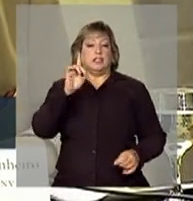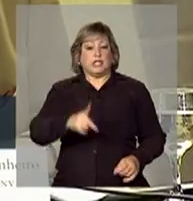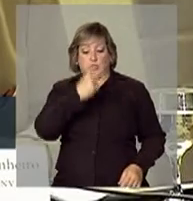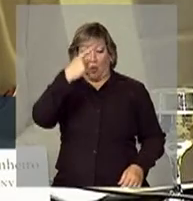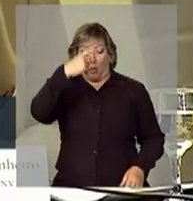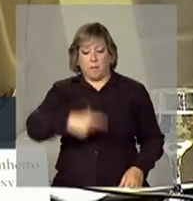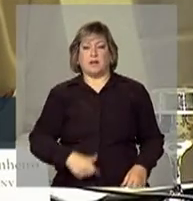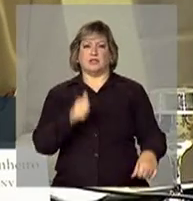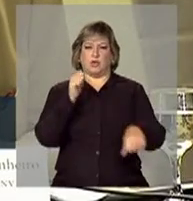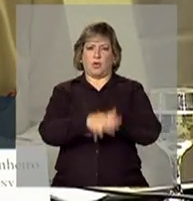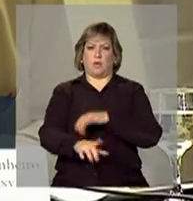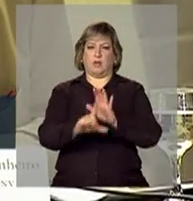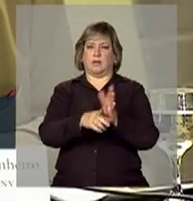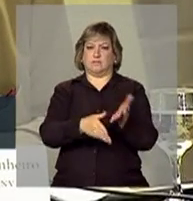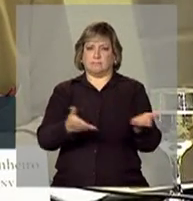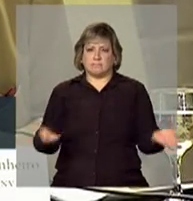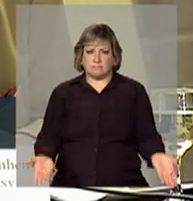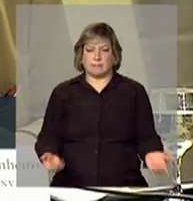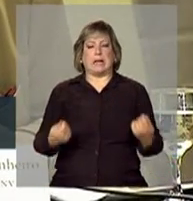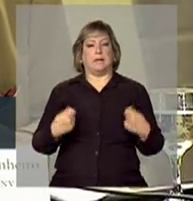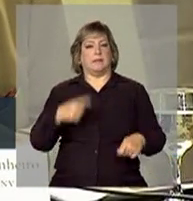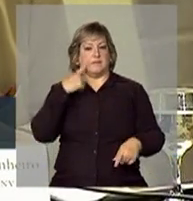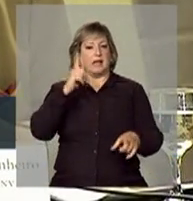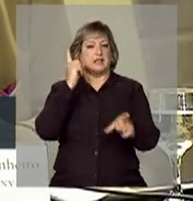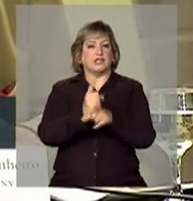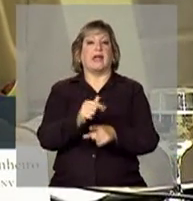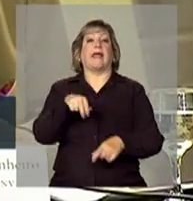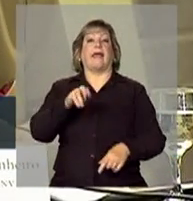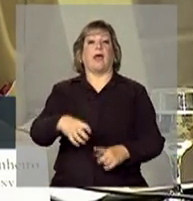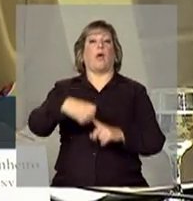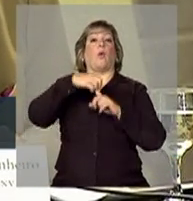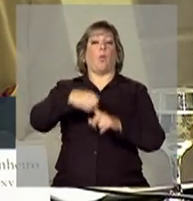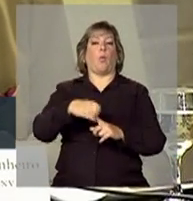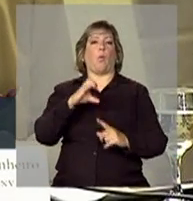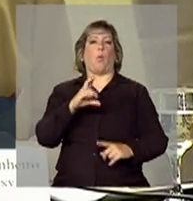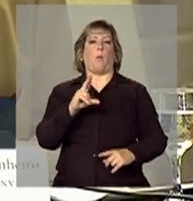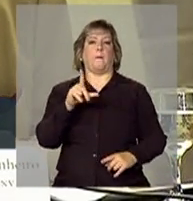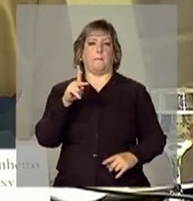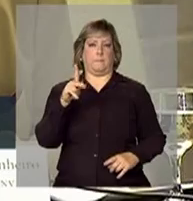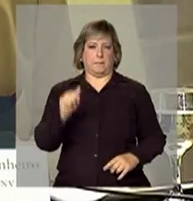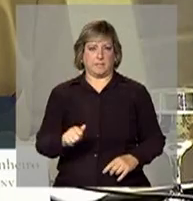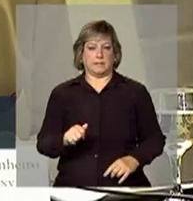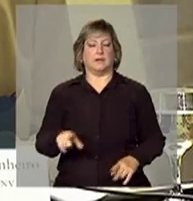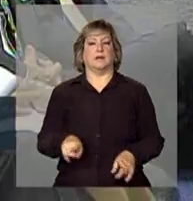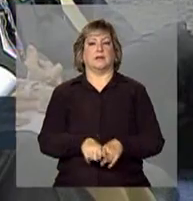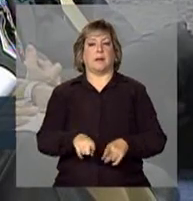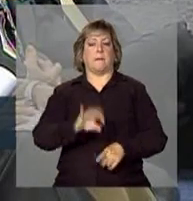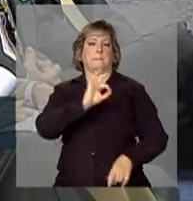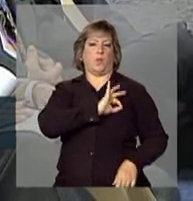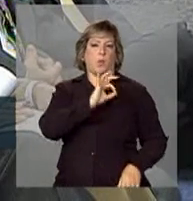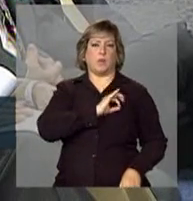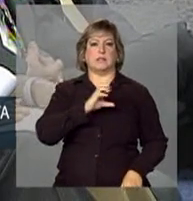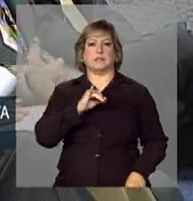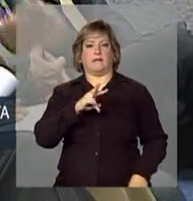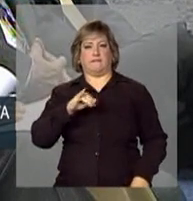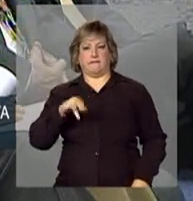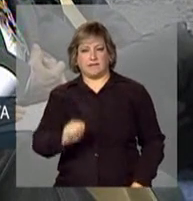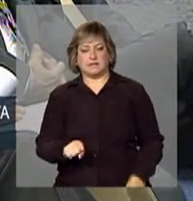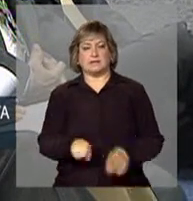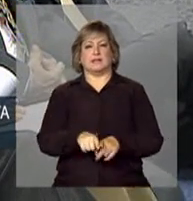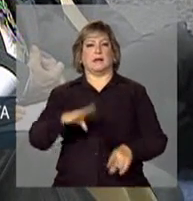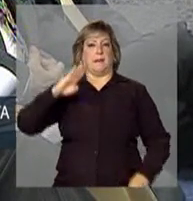humanos foram violados de forma sistemática por membros das Forças Armadas, policiais, civis e militares, com os mesmos